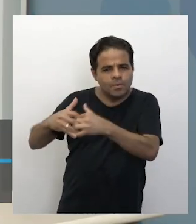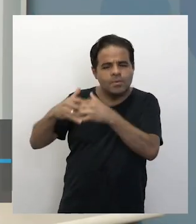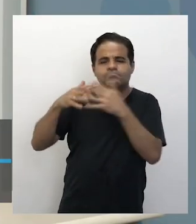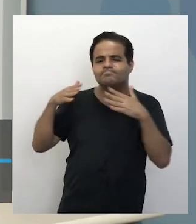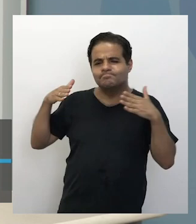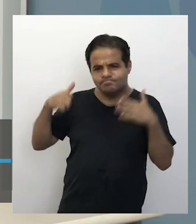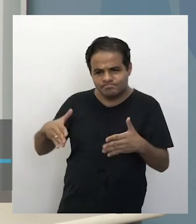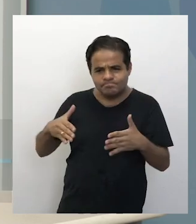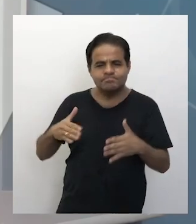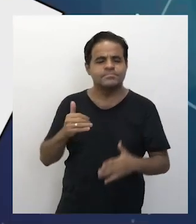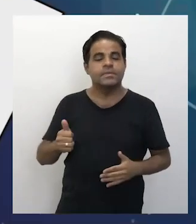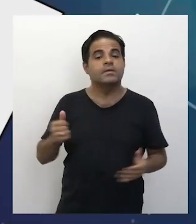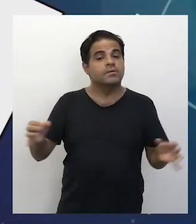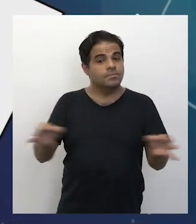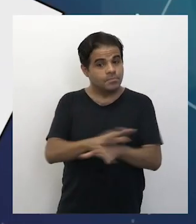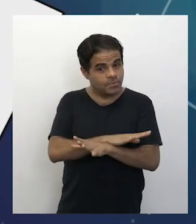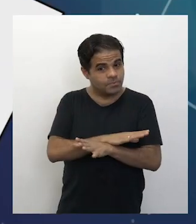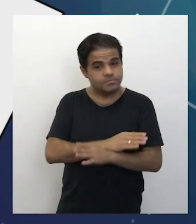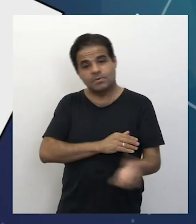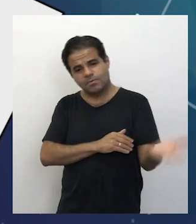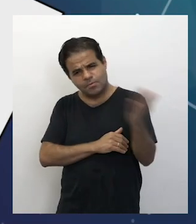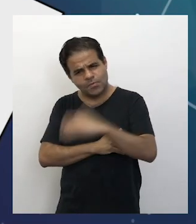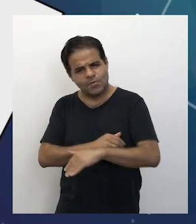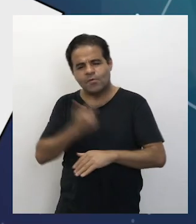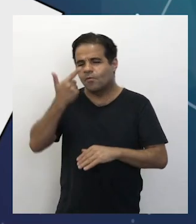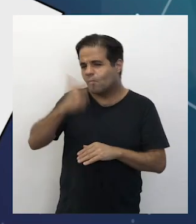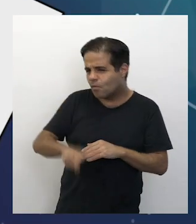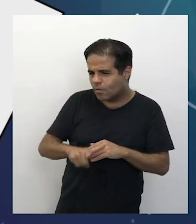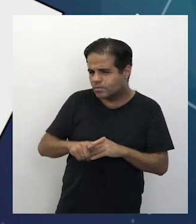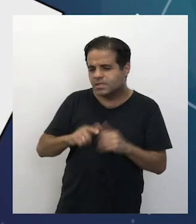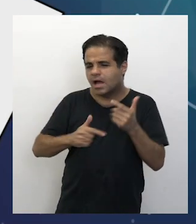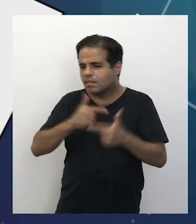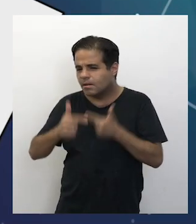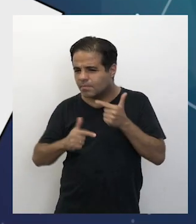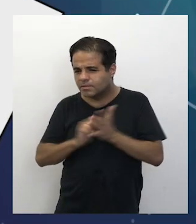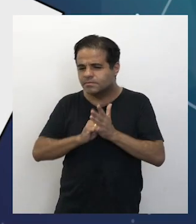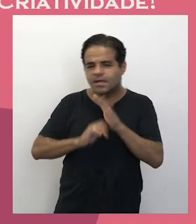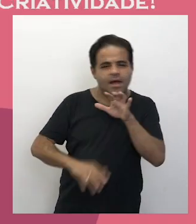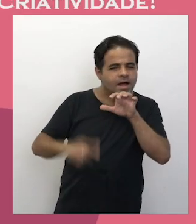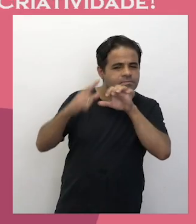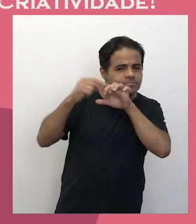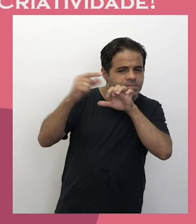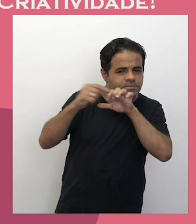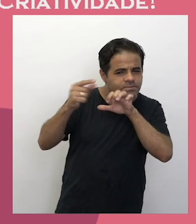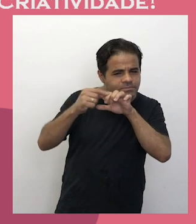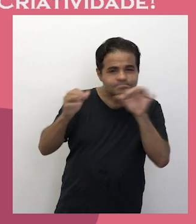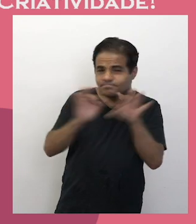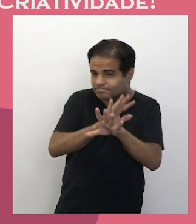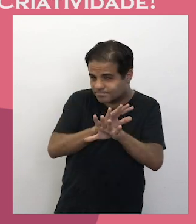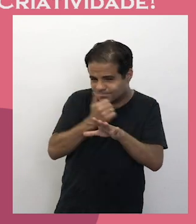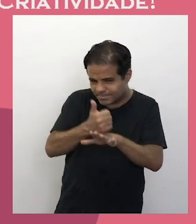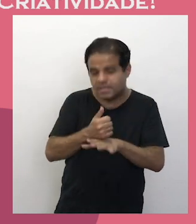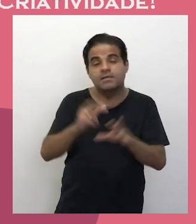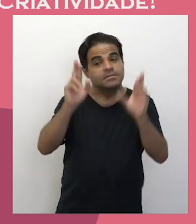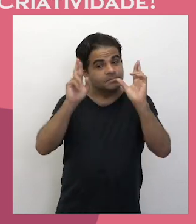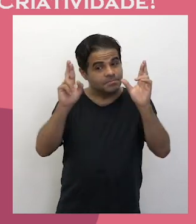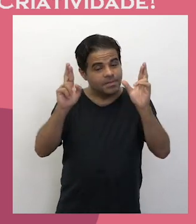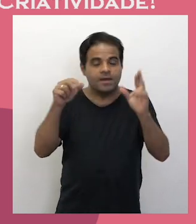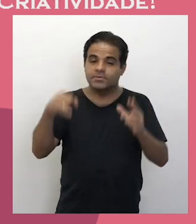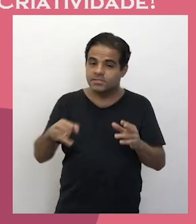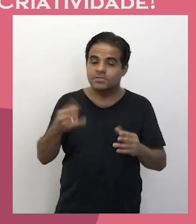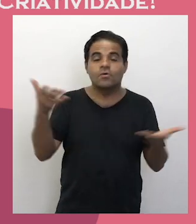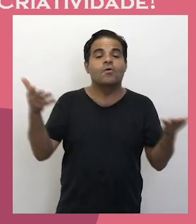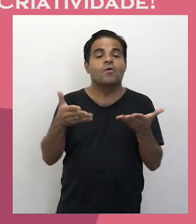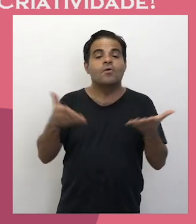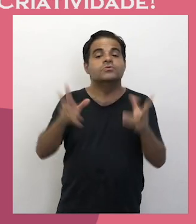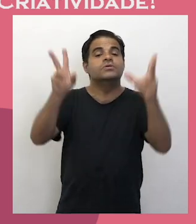lá, pessoal. Prontos então para decolar na nossa próxima viagem empreendedora? Uhul! Eu espero que sim. E hoje o